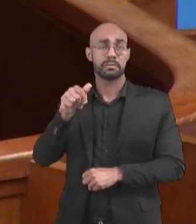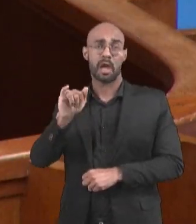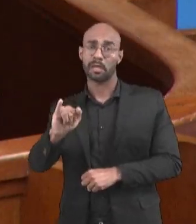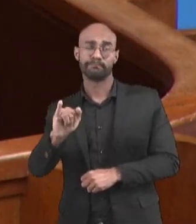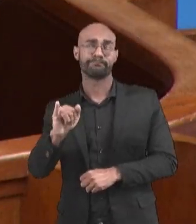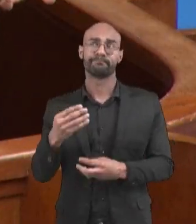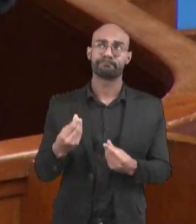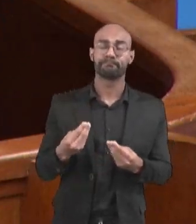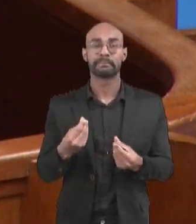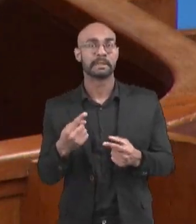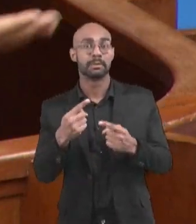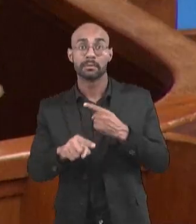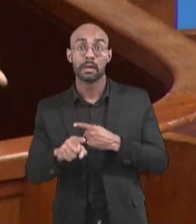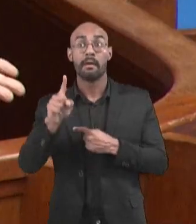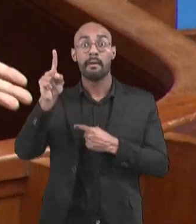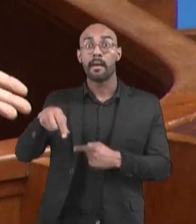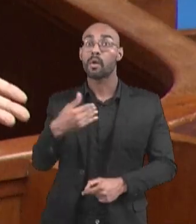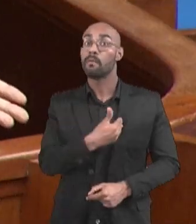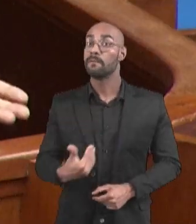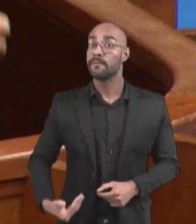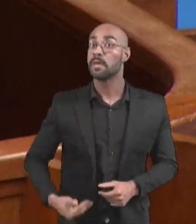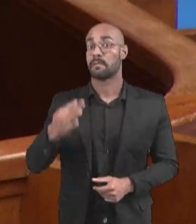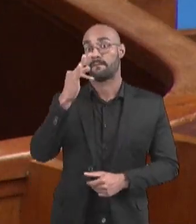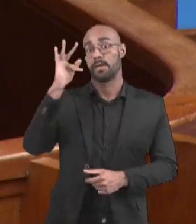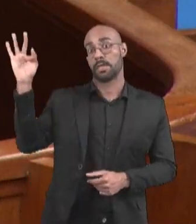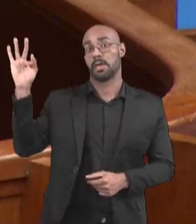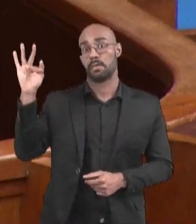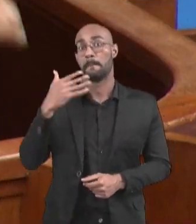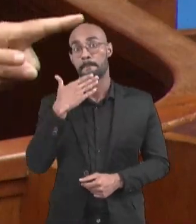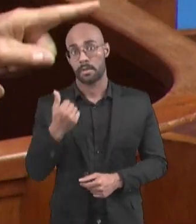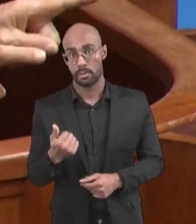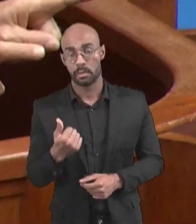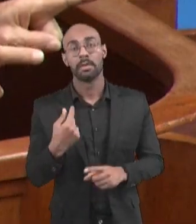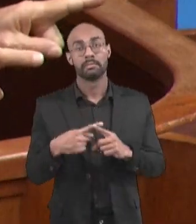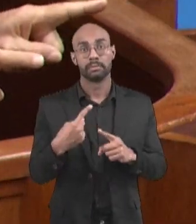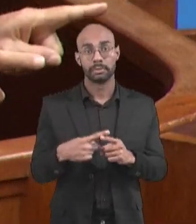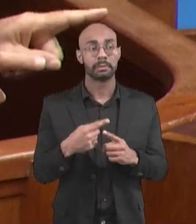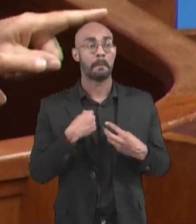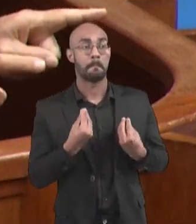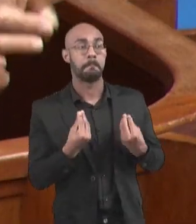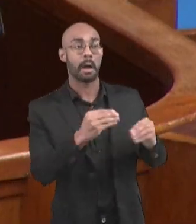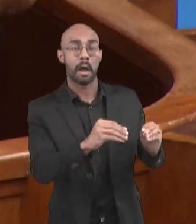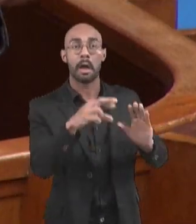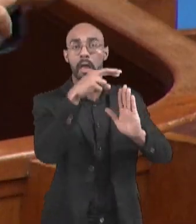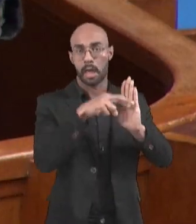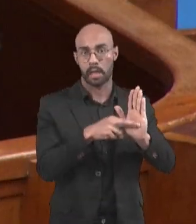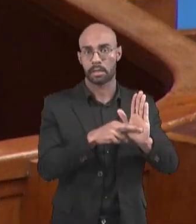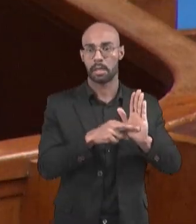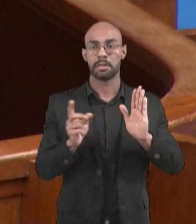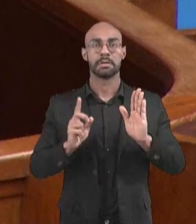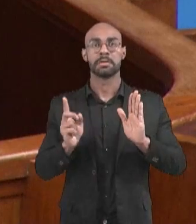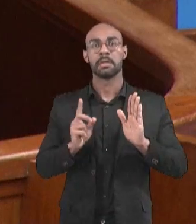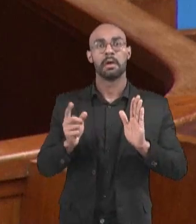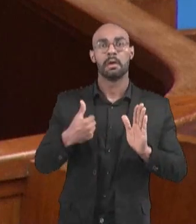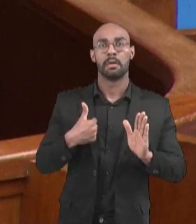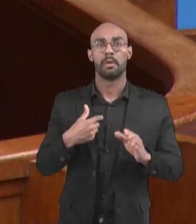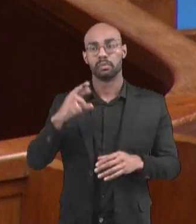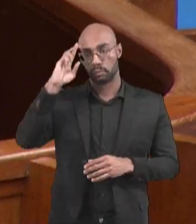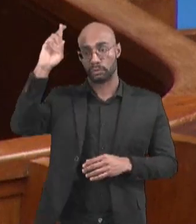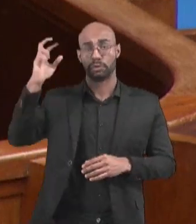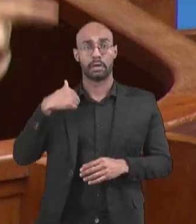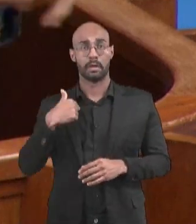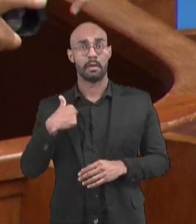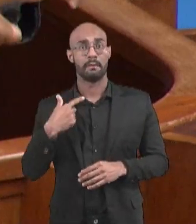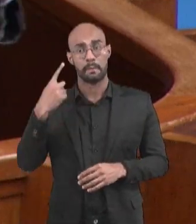absurdo, porque quem tinha que colocar isso é o governo federal. Mas ele pode colocar no que é dele, e não no que é do produtor